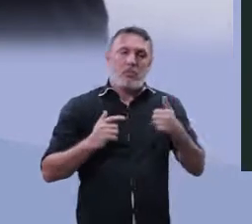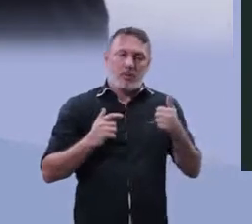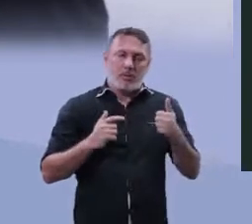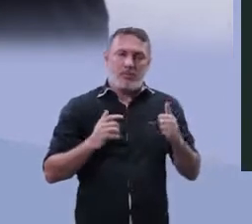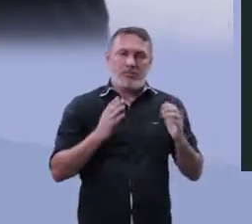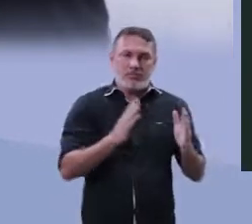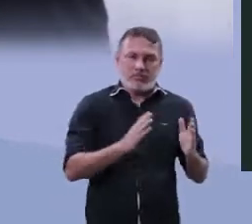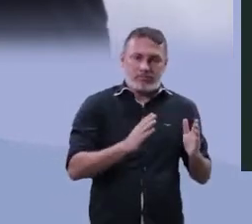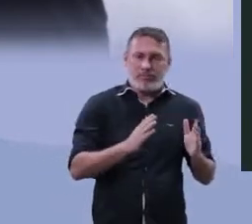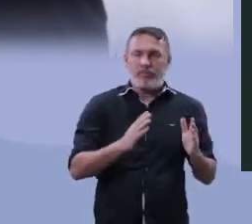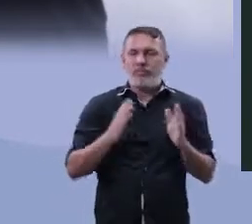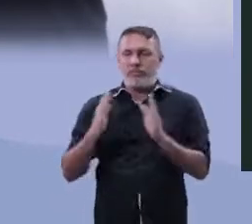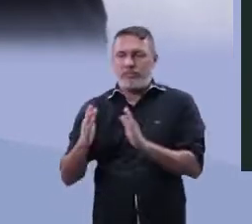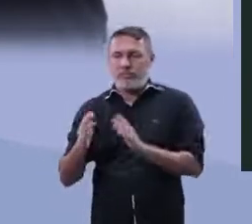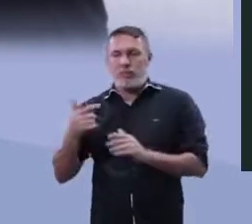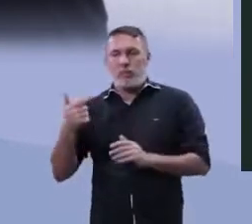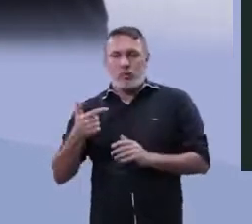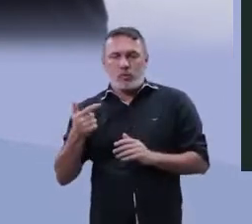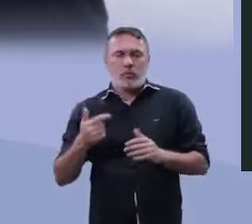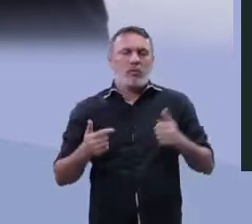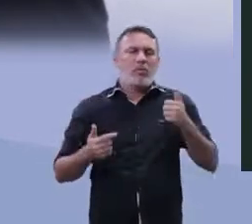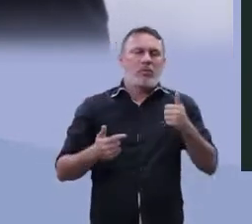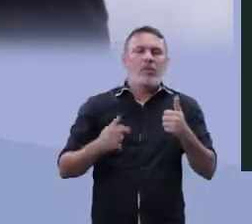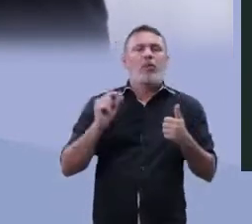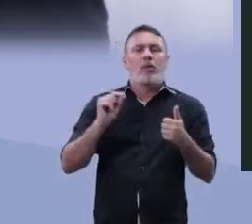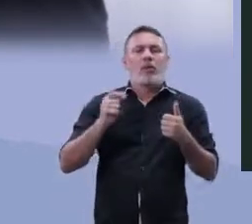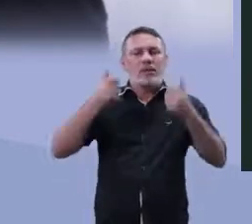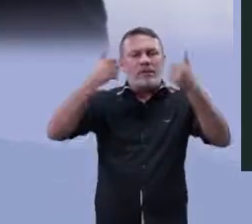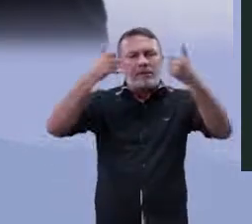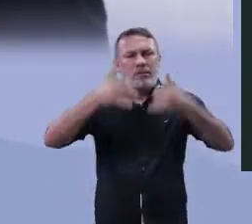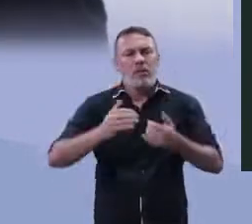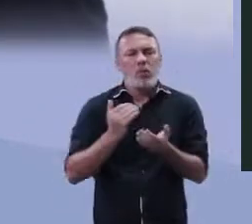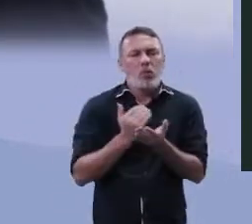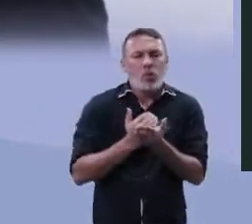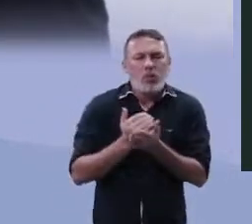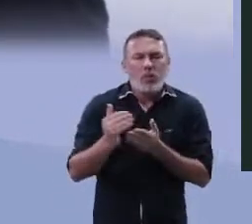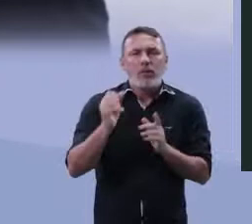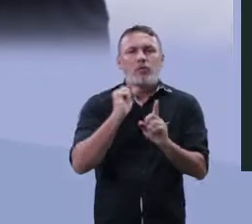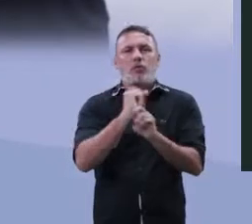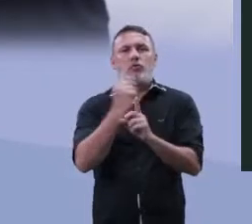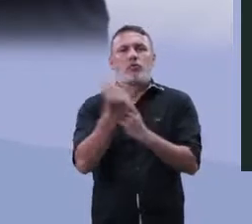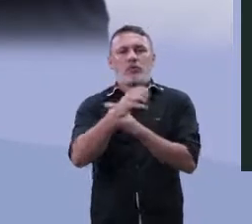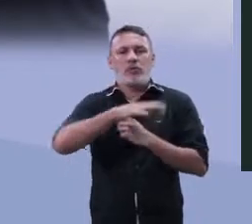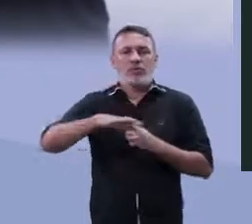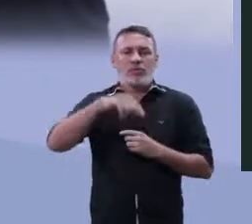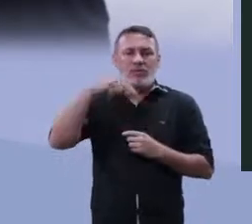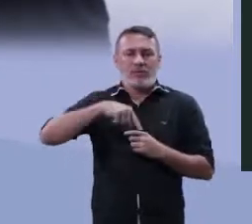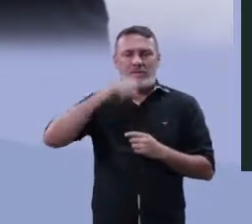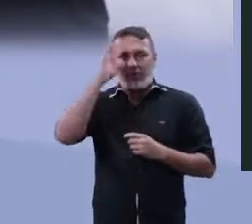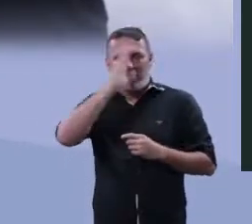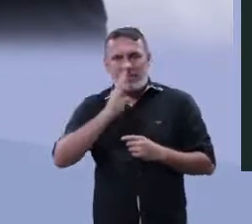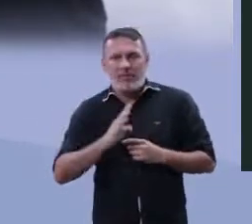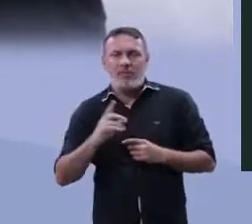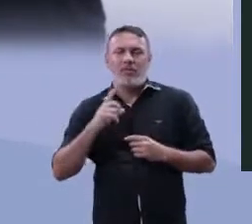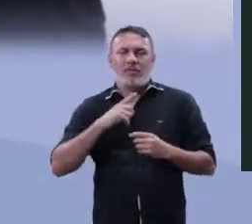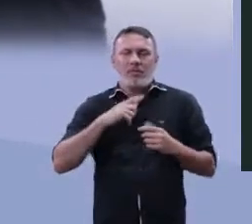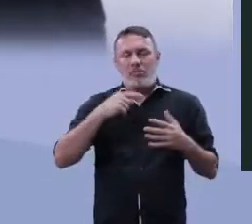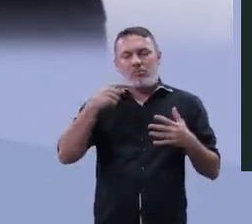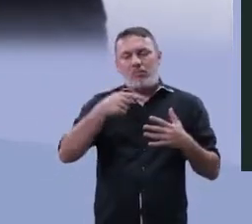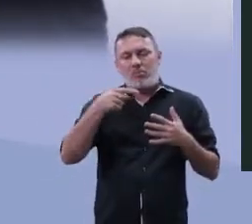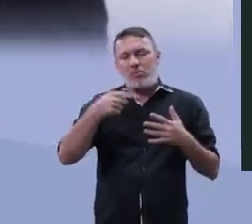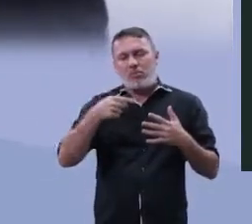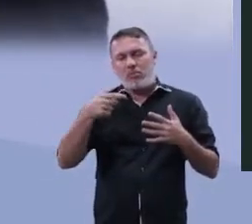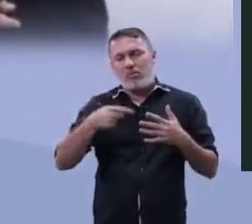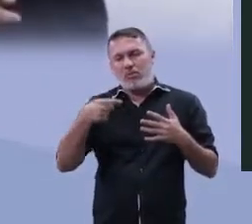A parte um eu trago aí os precursores dessa sociologia no Brasil, então é Euclides da